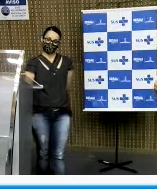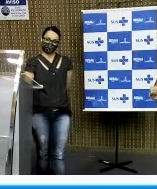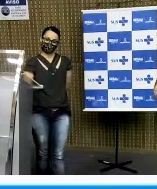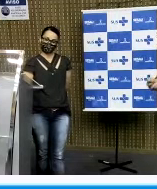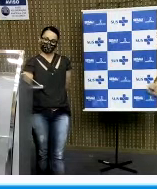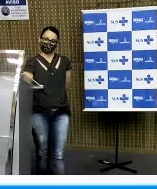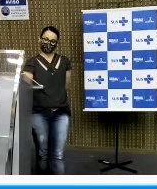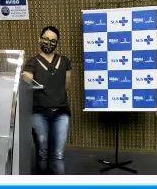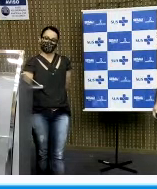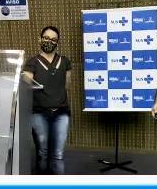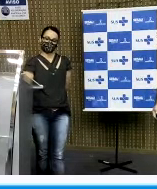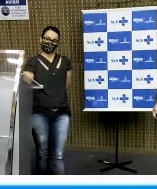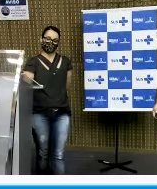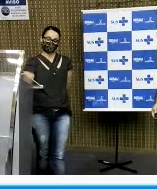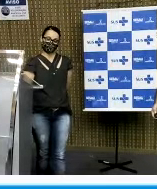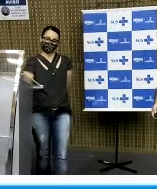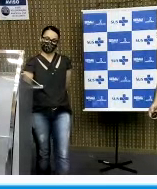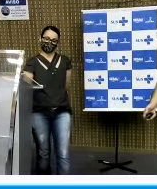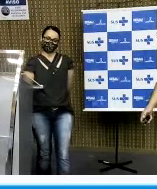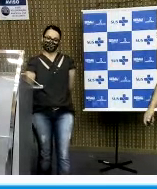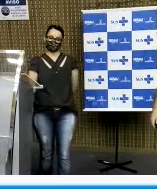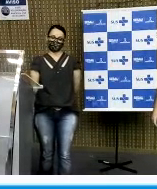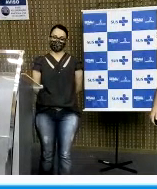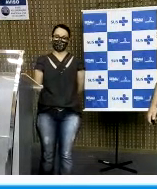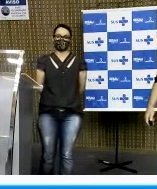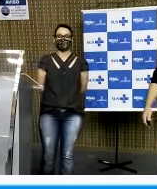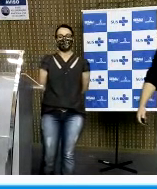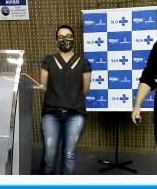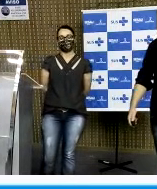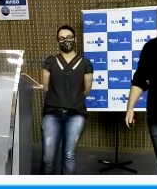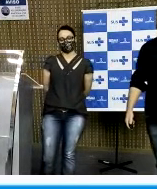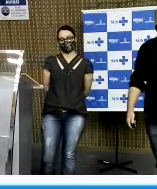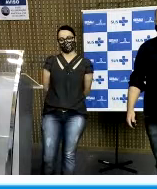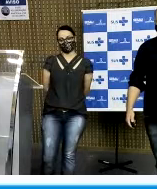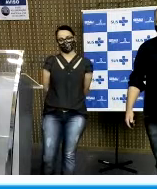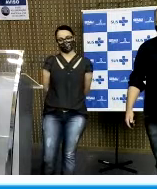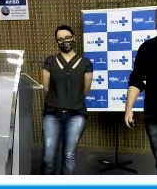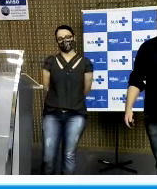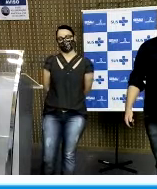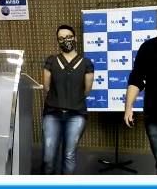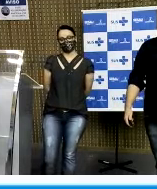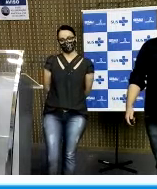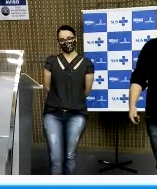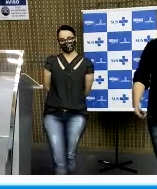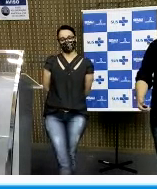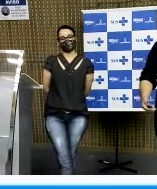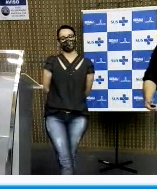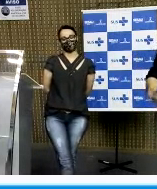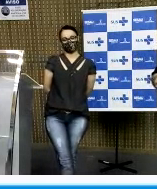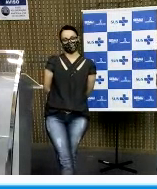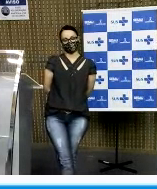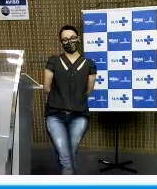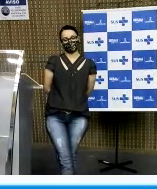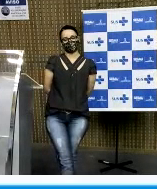meta, para chegar ao esperado. A carta de serviços da unidade. Em relação a DIU,